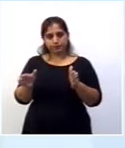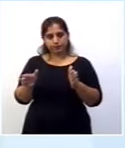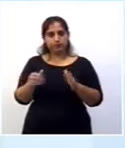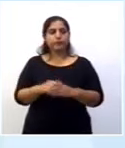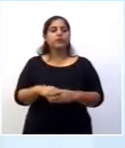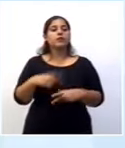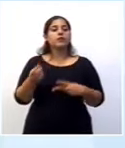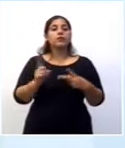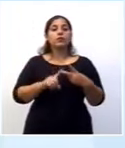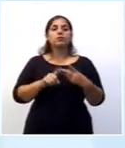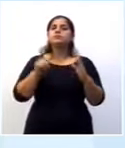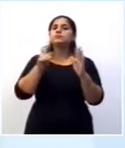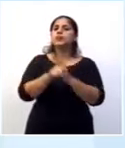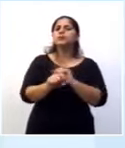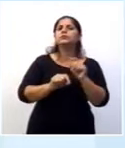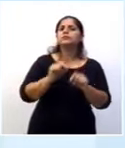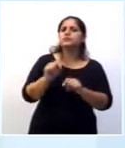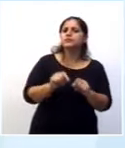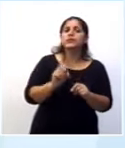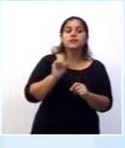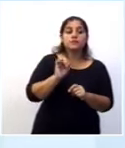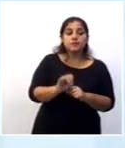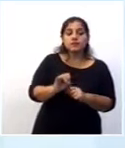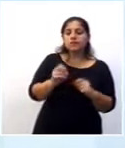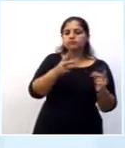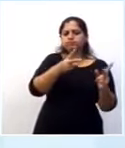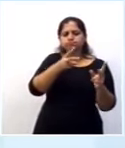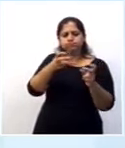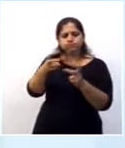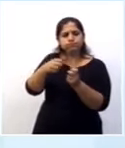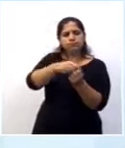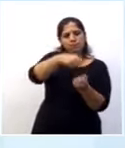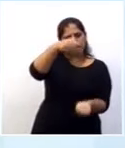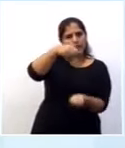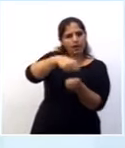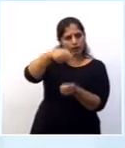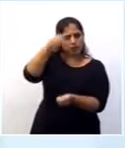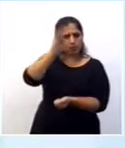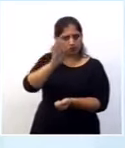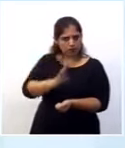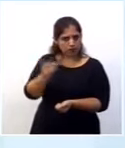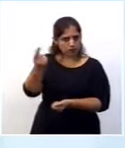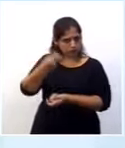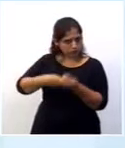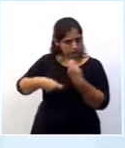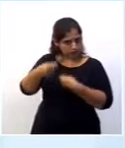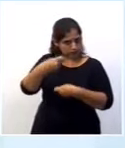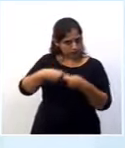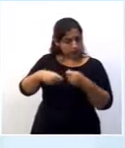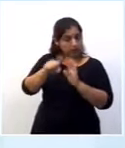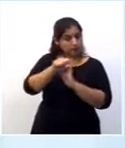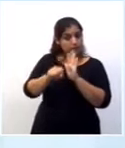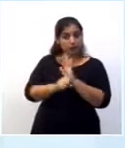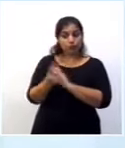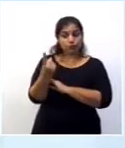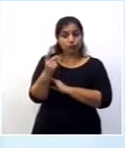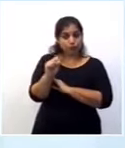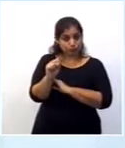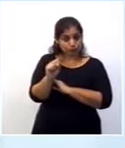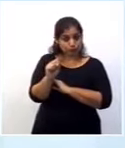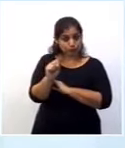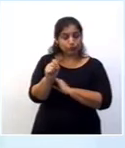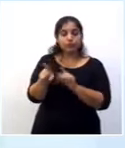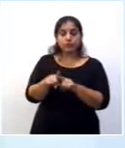E o próximo questionamento é: durante a observação dos mapas do Brasil, economia do território do século XVIII